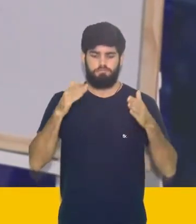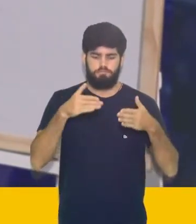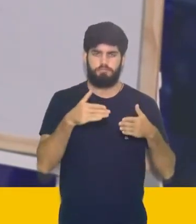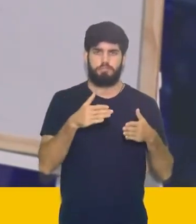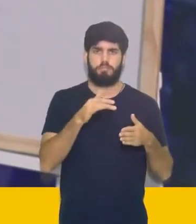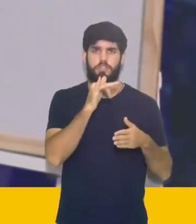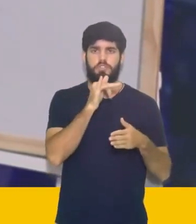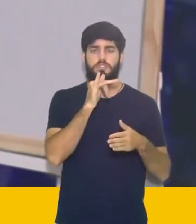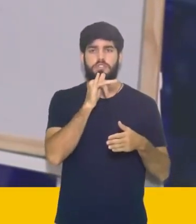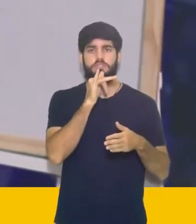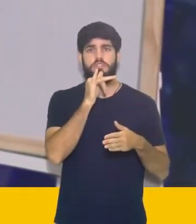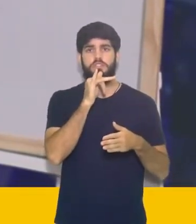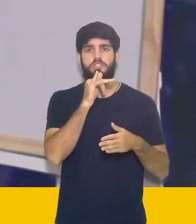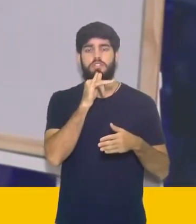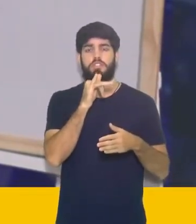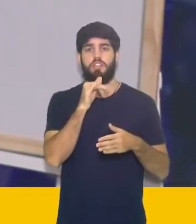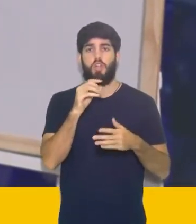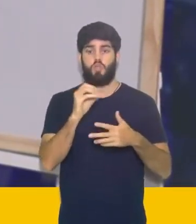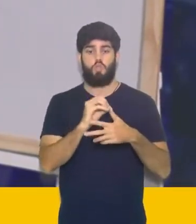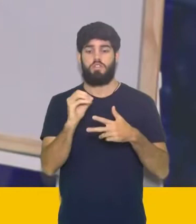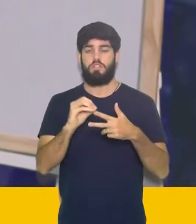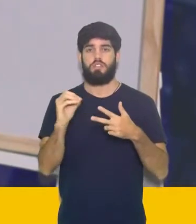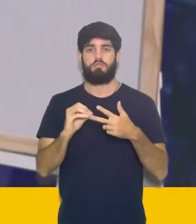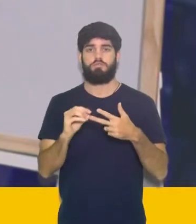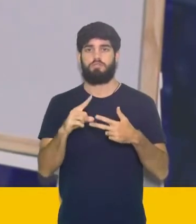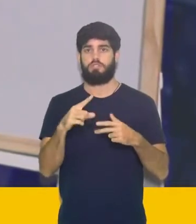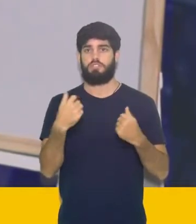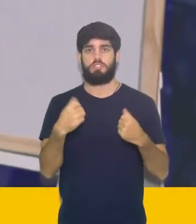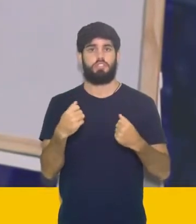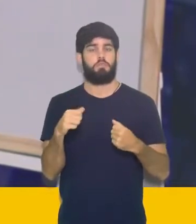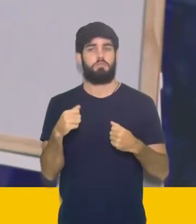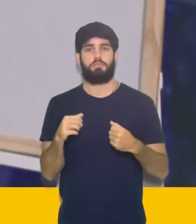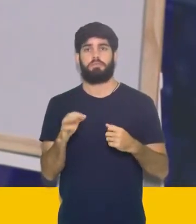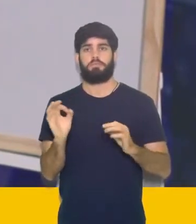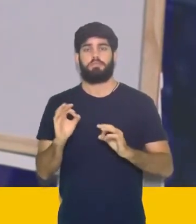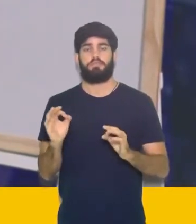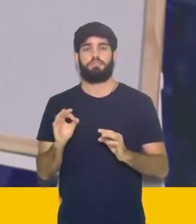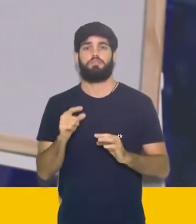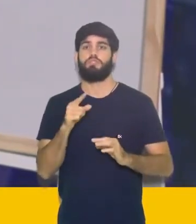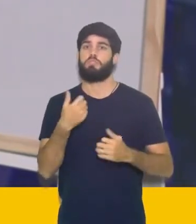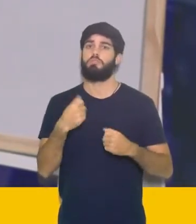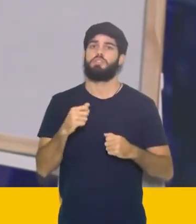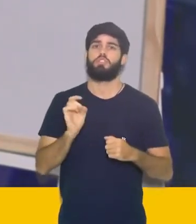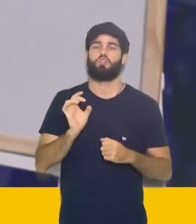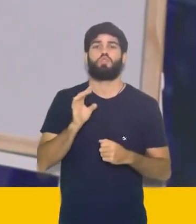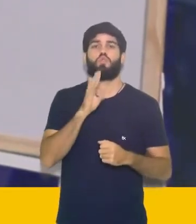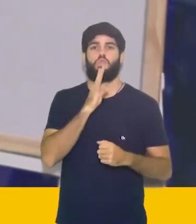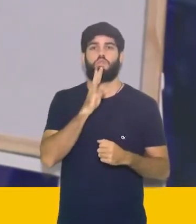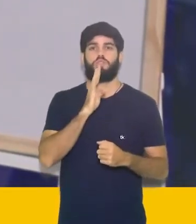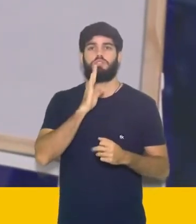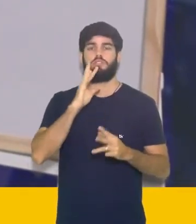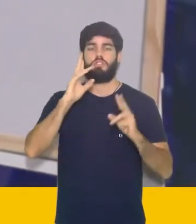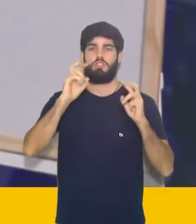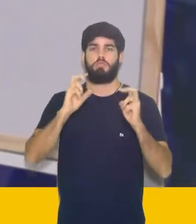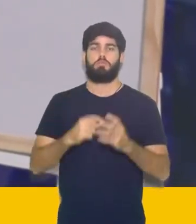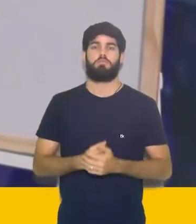Enem não precisa, no Enem você não precisa ser especialista, você só precisa conhecer o